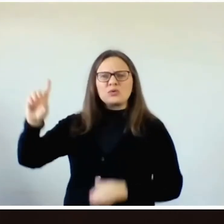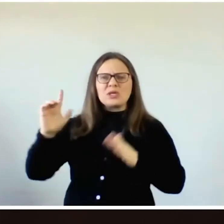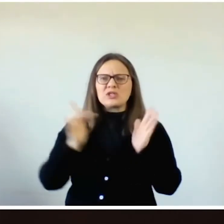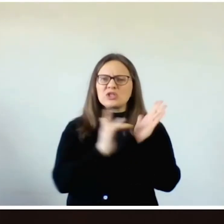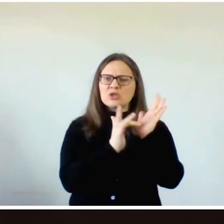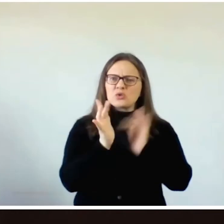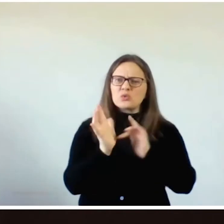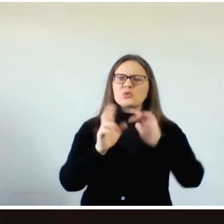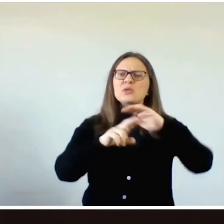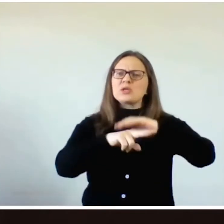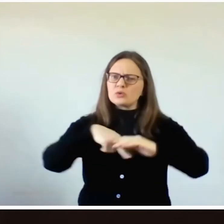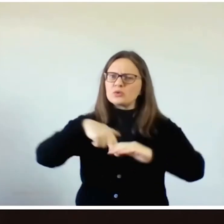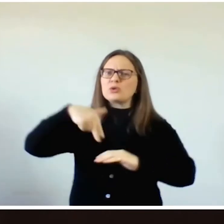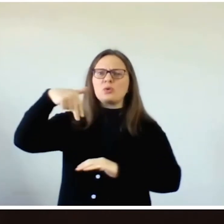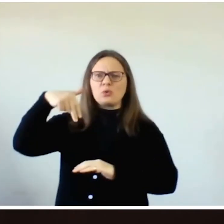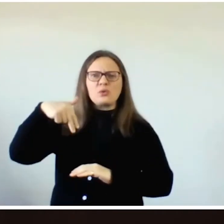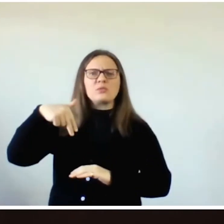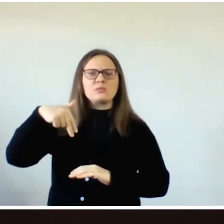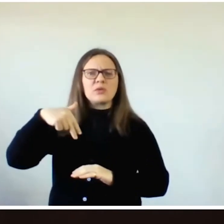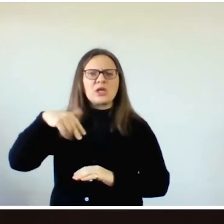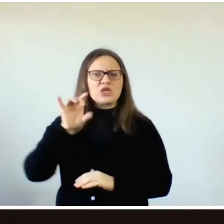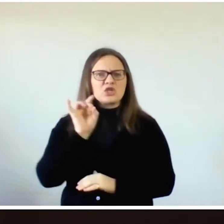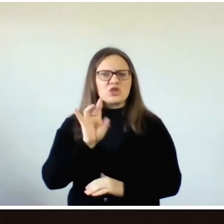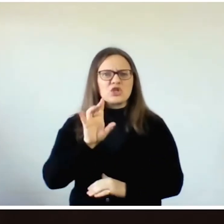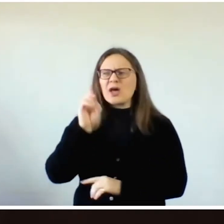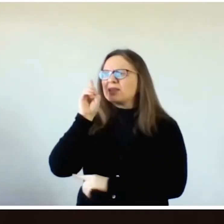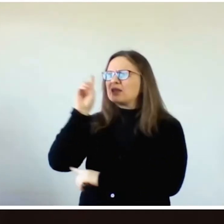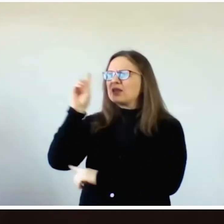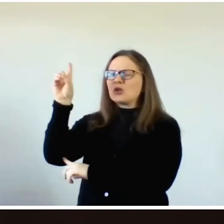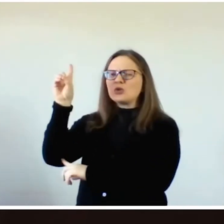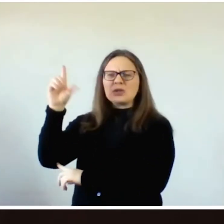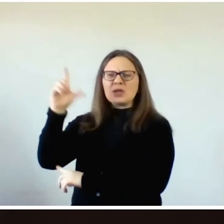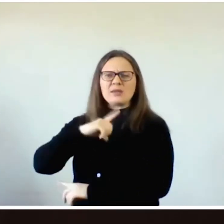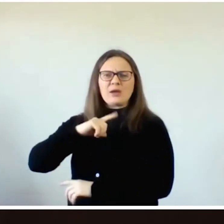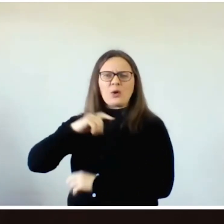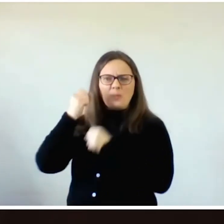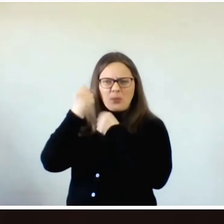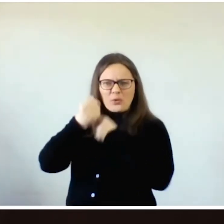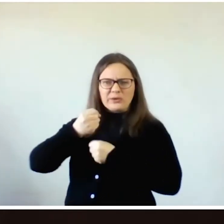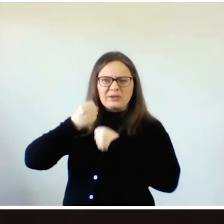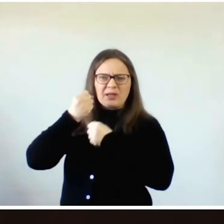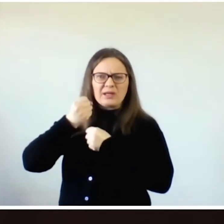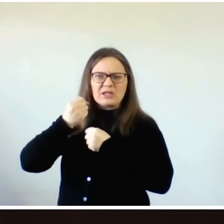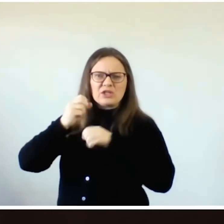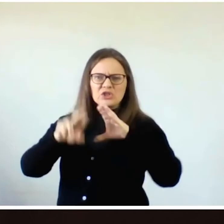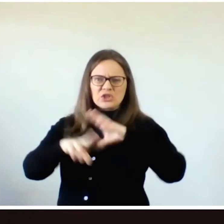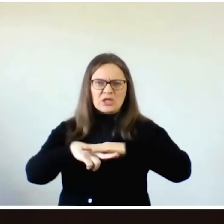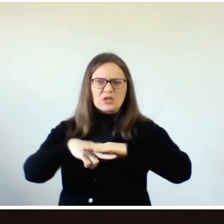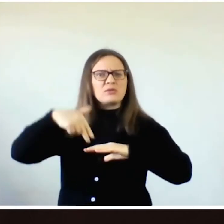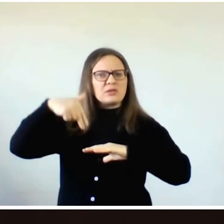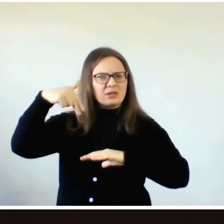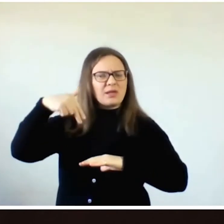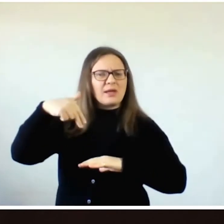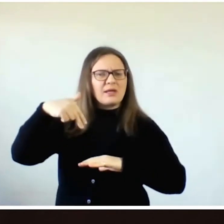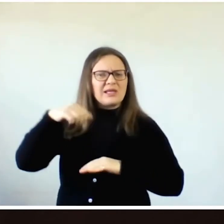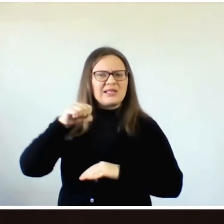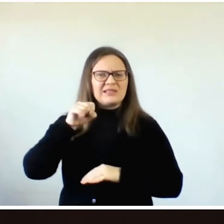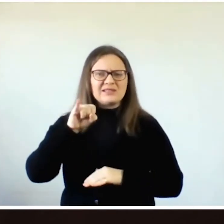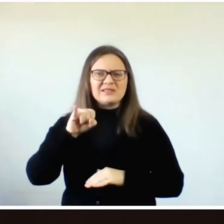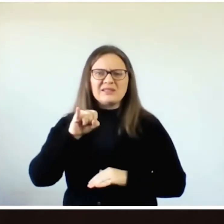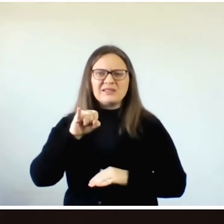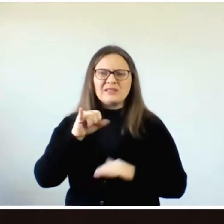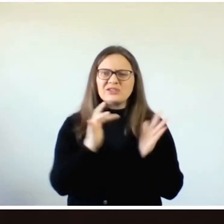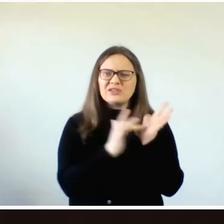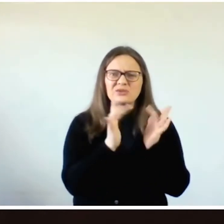ressuscitam. Porque se os mortos não ressuscitam, também Cristo não ressuscitou. E se Cristo não ressuscitou, é vã a nossa fé, Ele falou outra